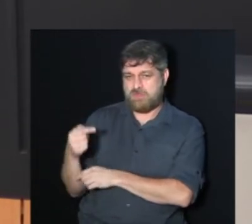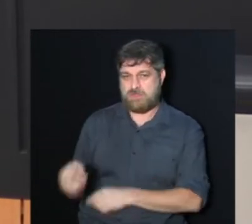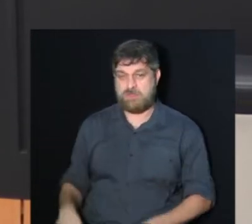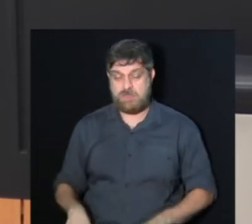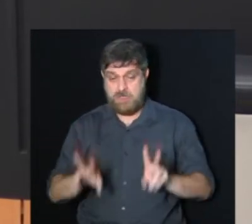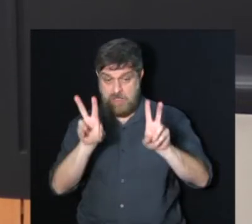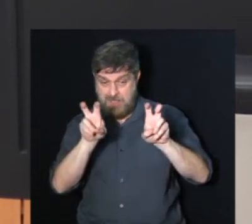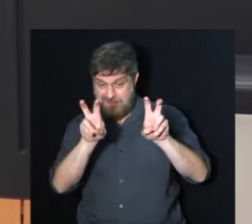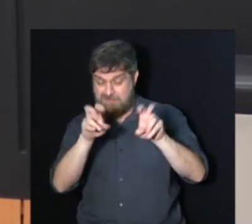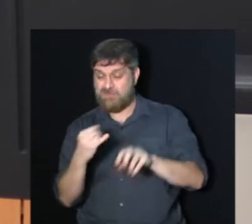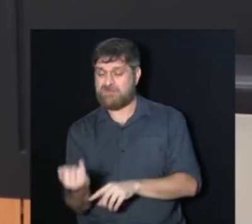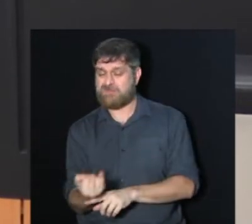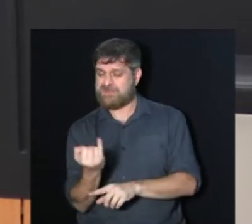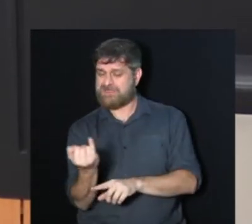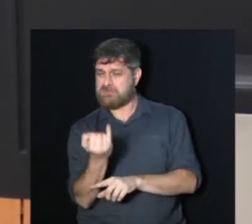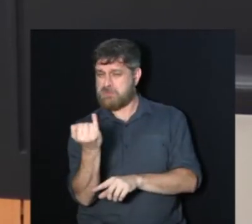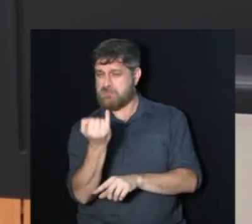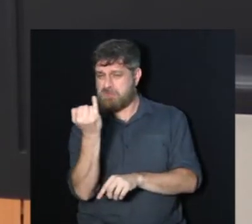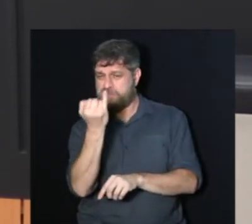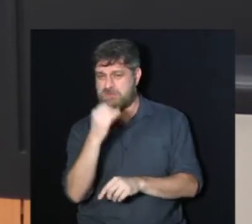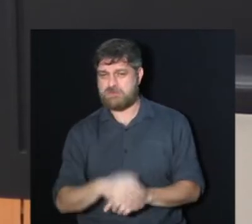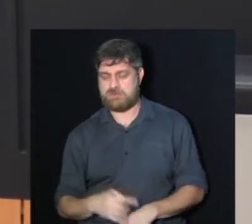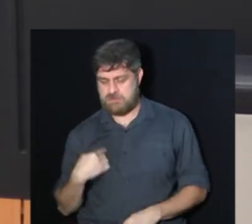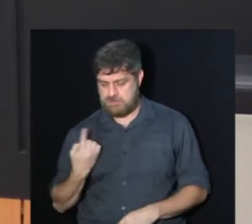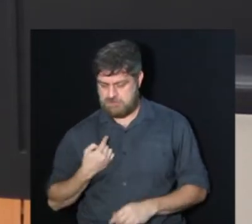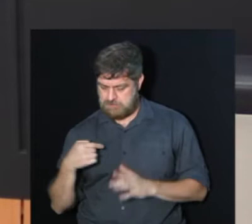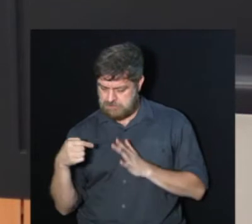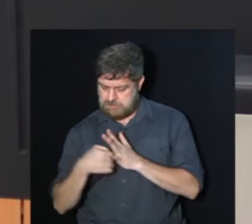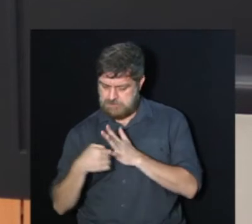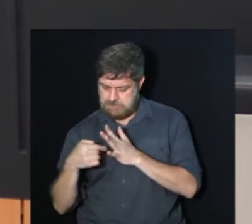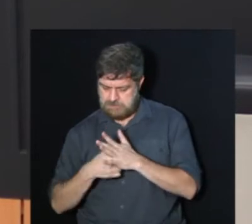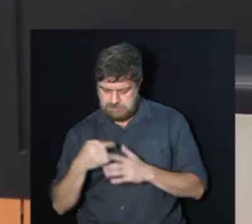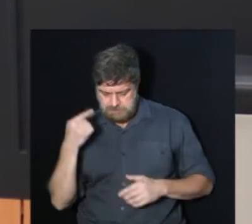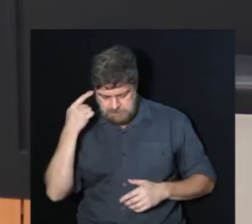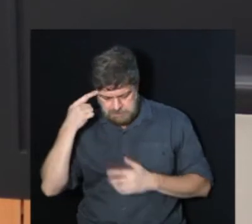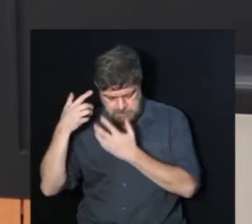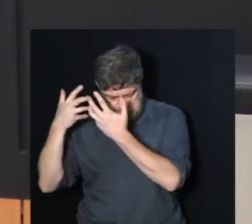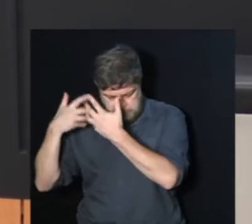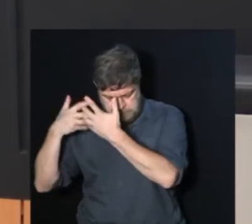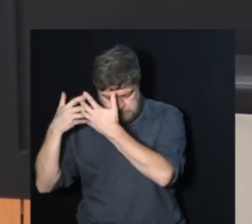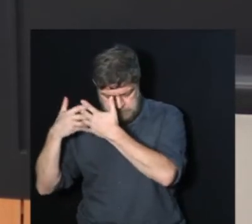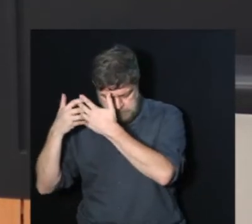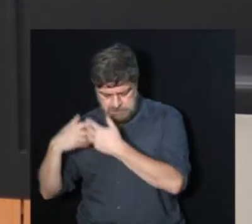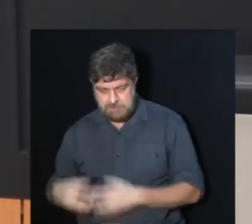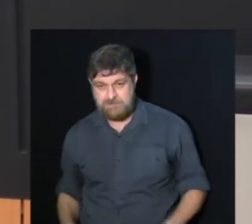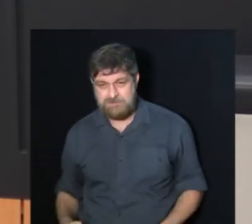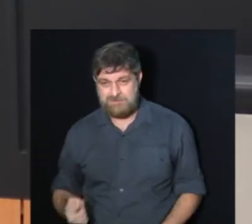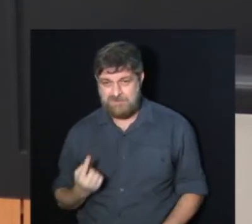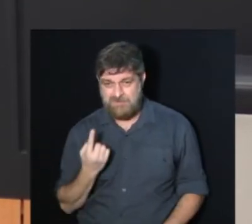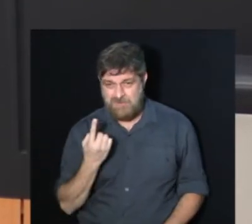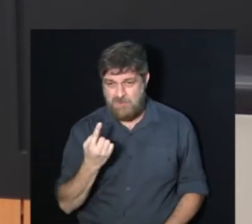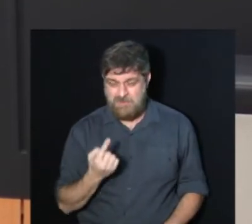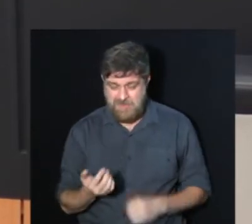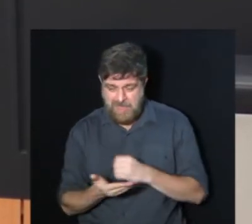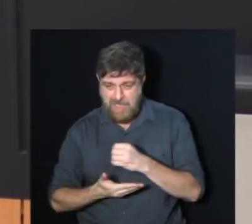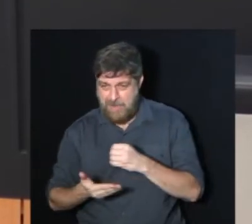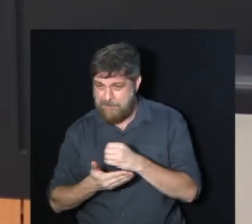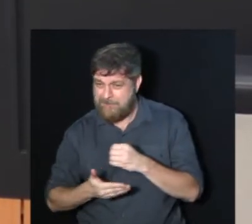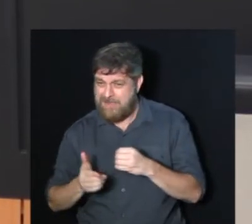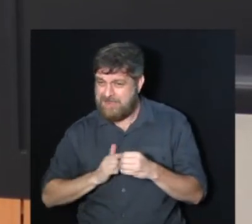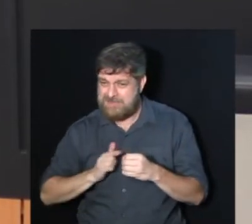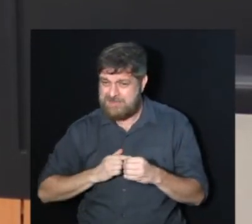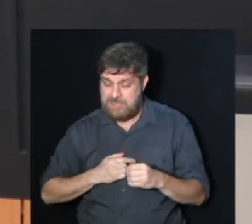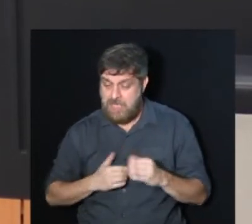assunto requer. E aí, nós nos perguntamos sobre uma das virtudes que beira aí